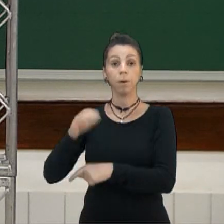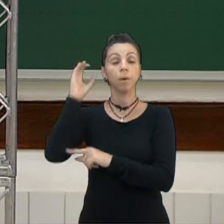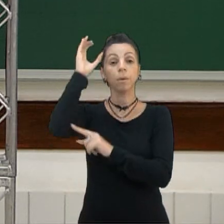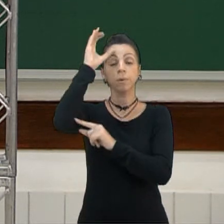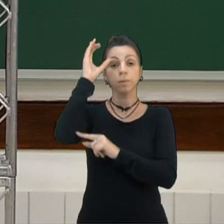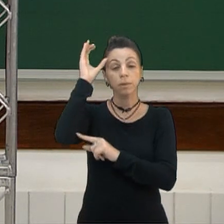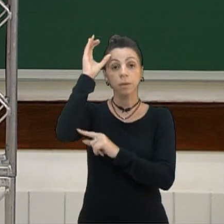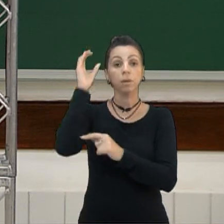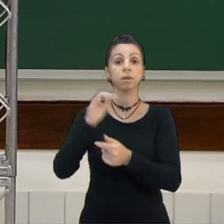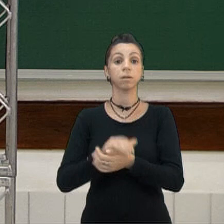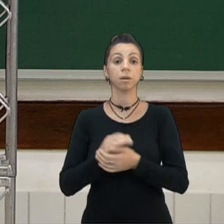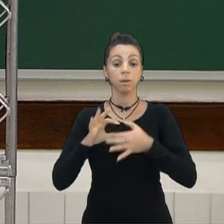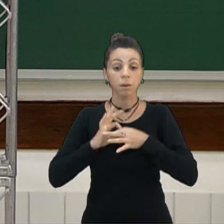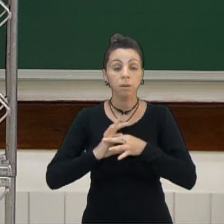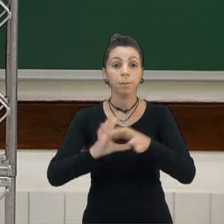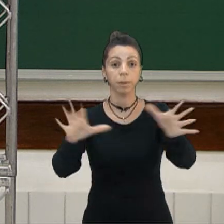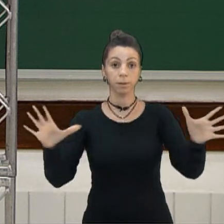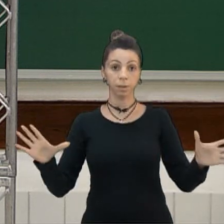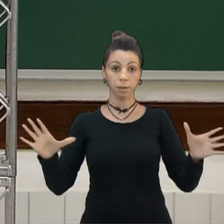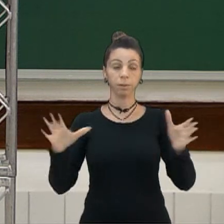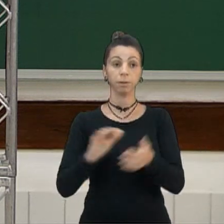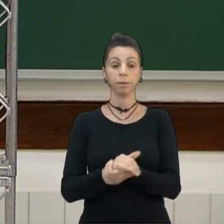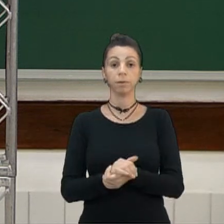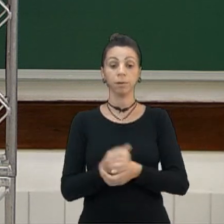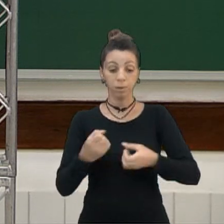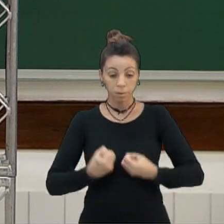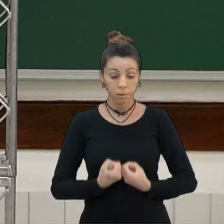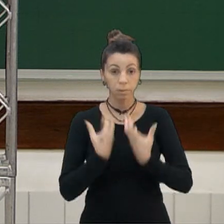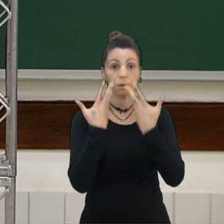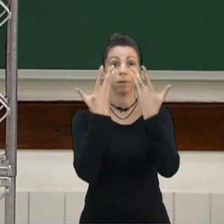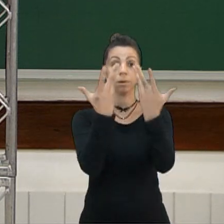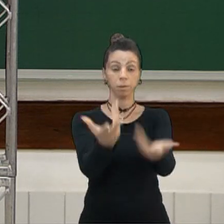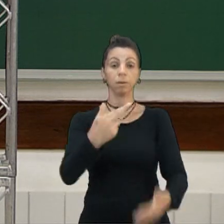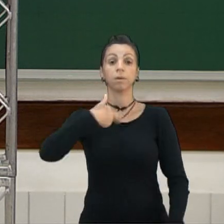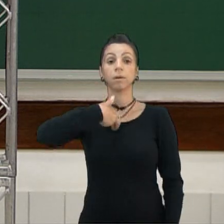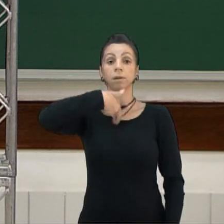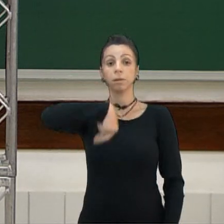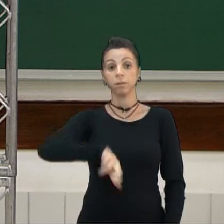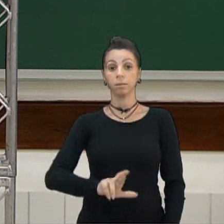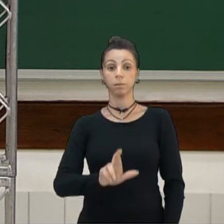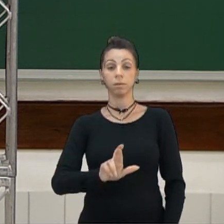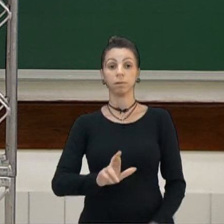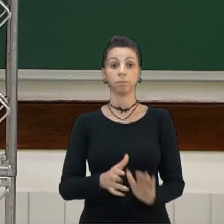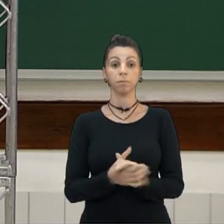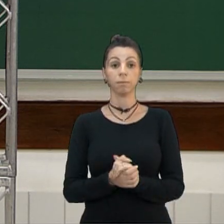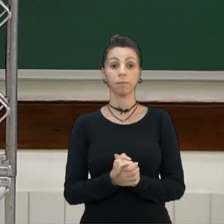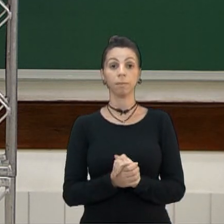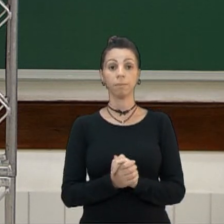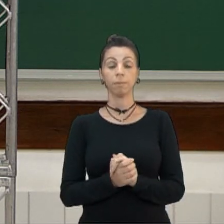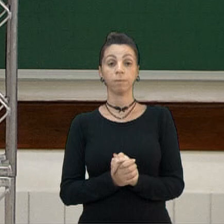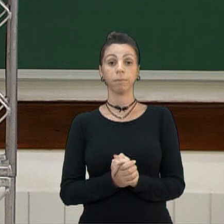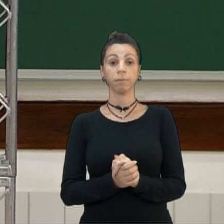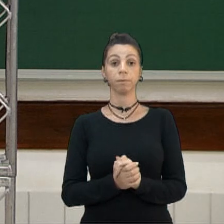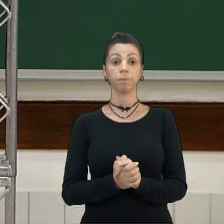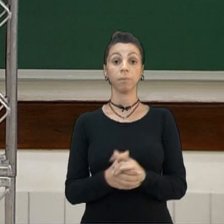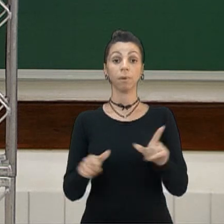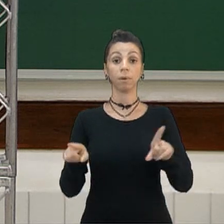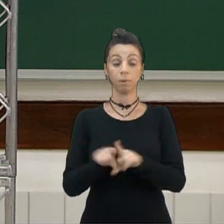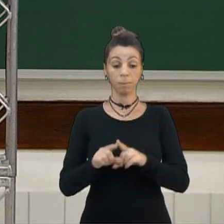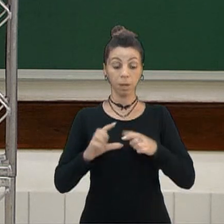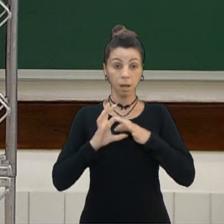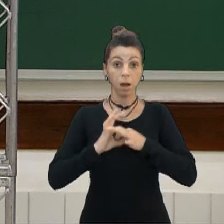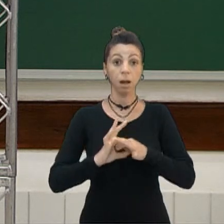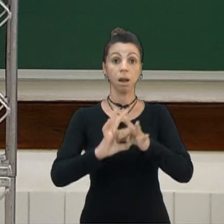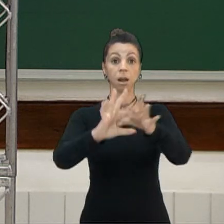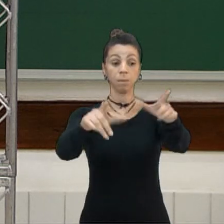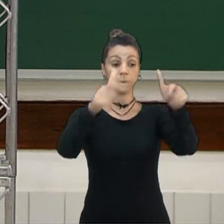a liberdade de expressar a sua religiosidade, né, e a liberdade de ter